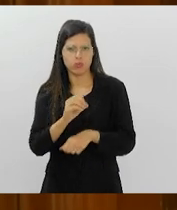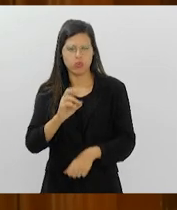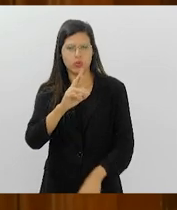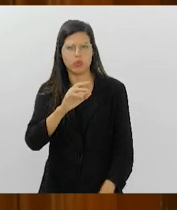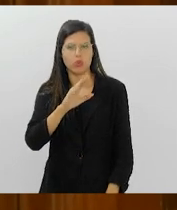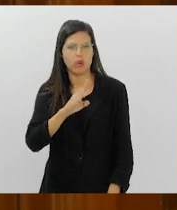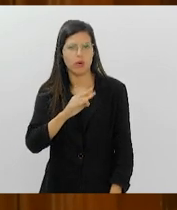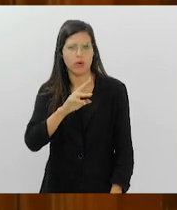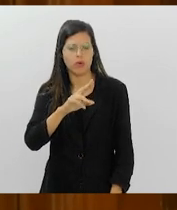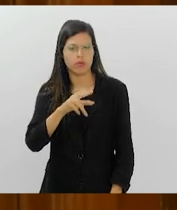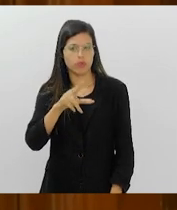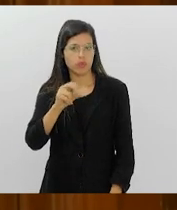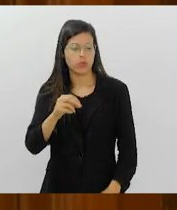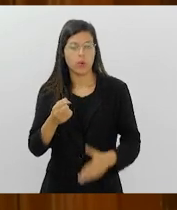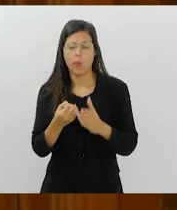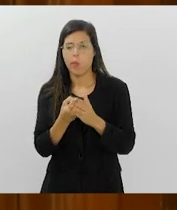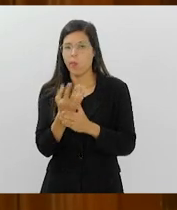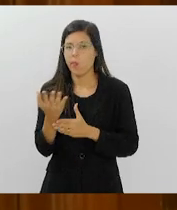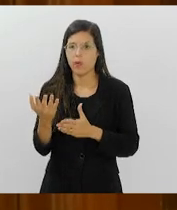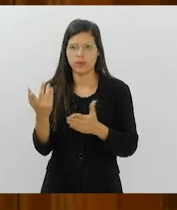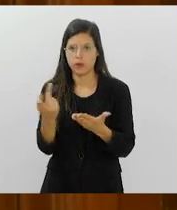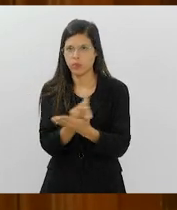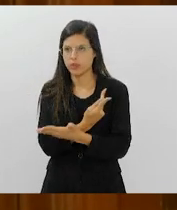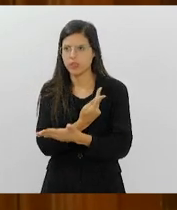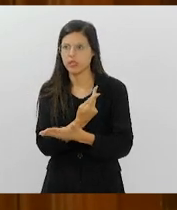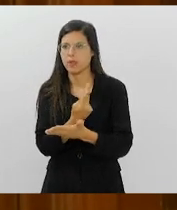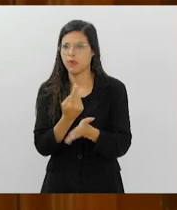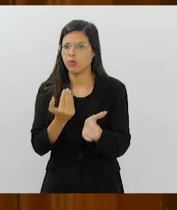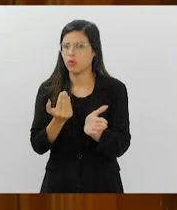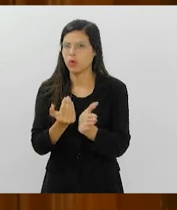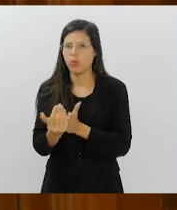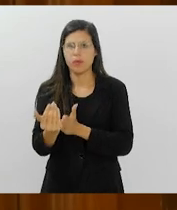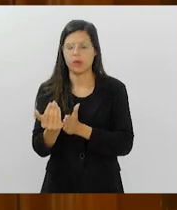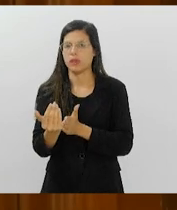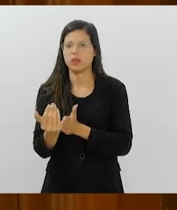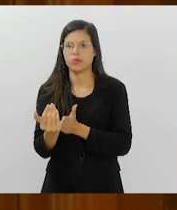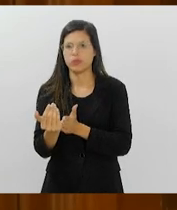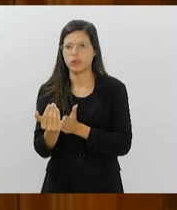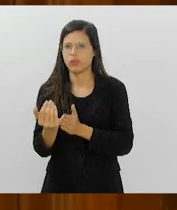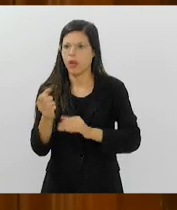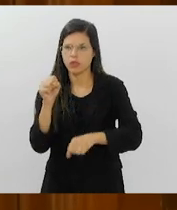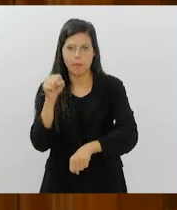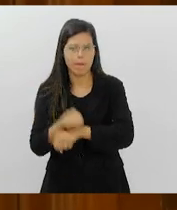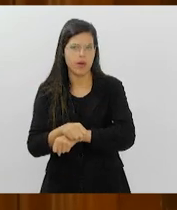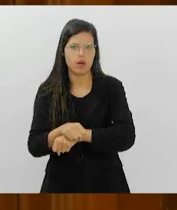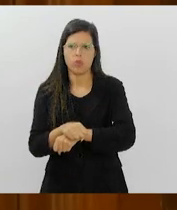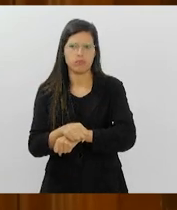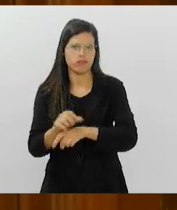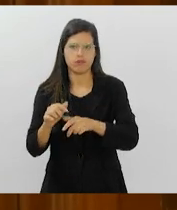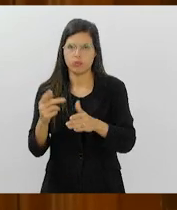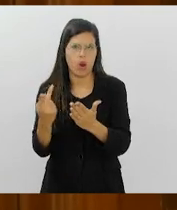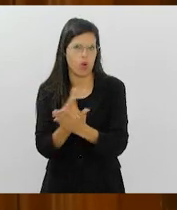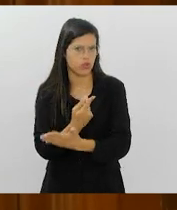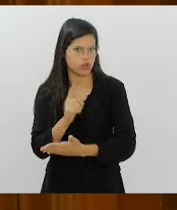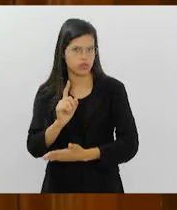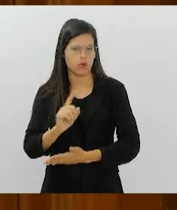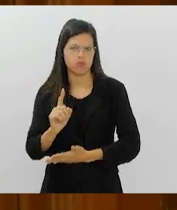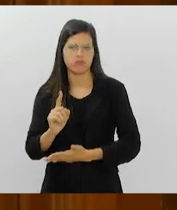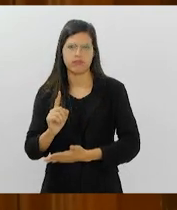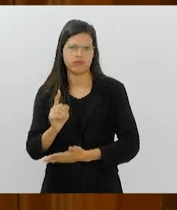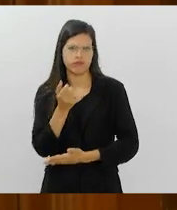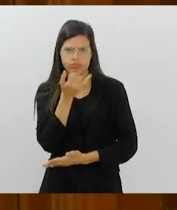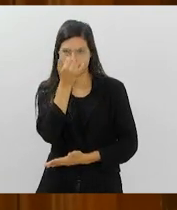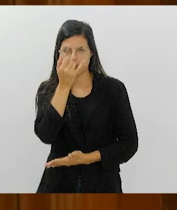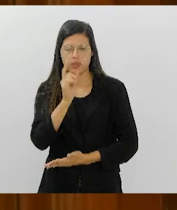foram realmente debelados logo no início, que não chegaram a virar acidentes, né? E esses são